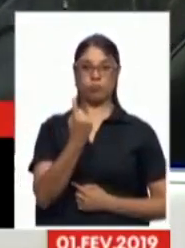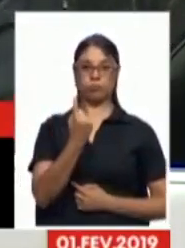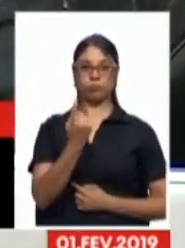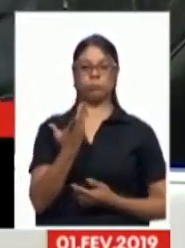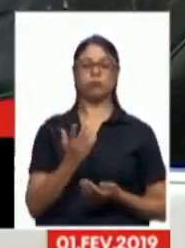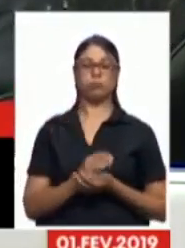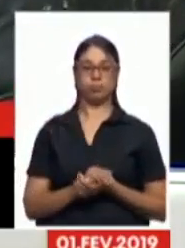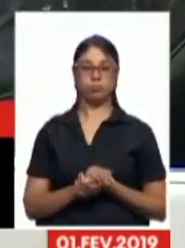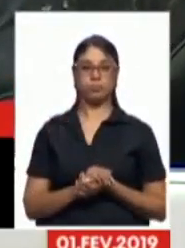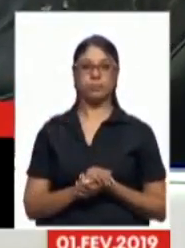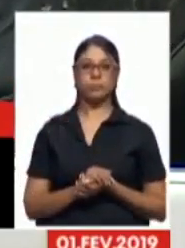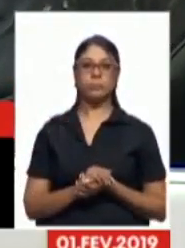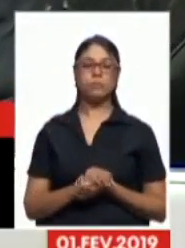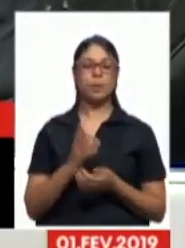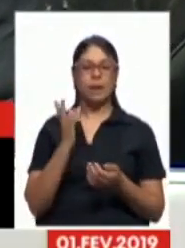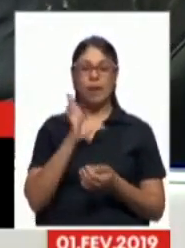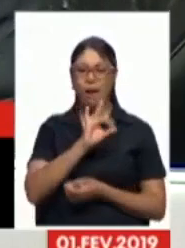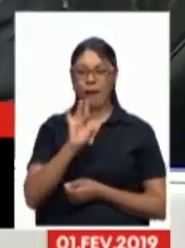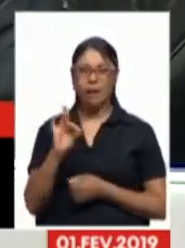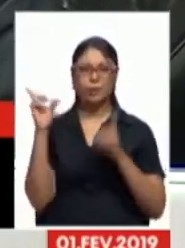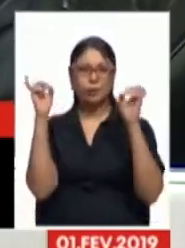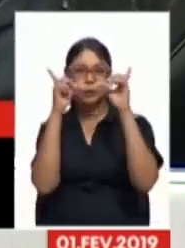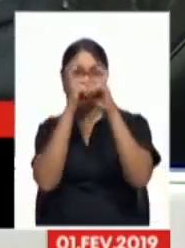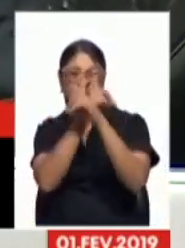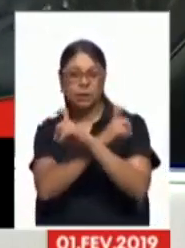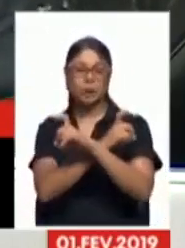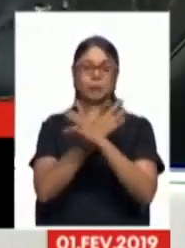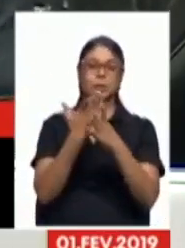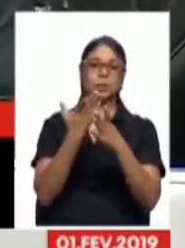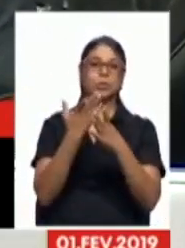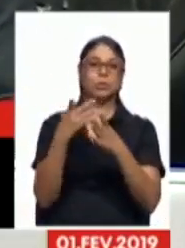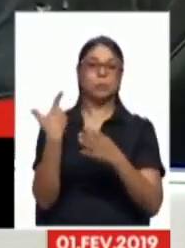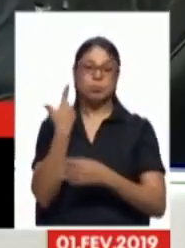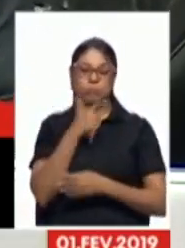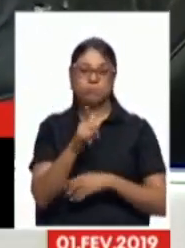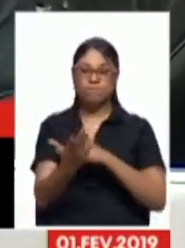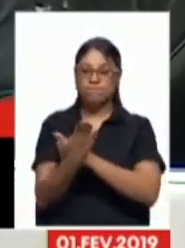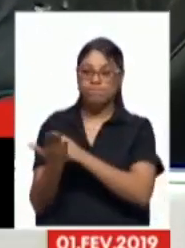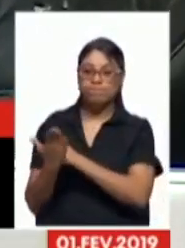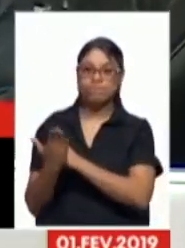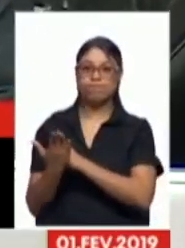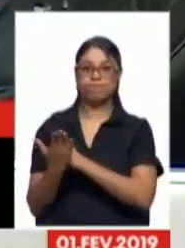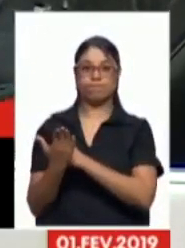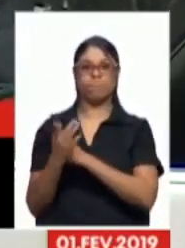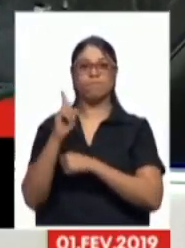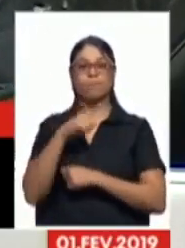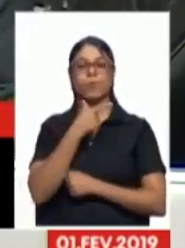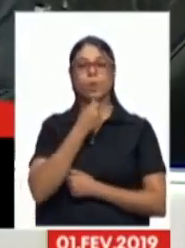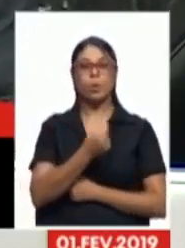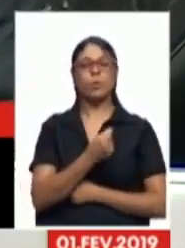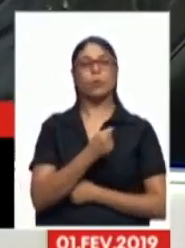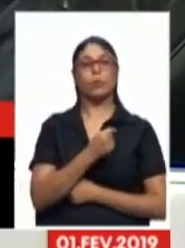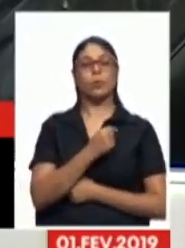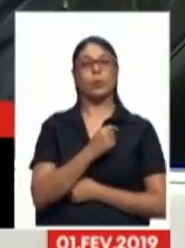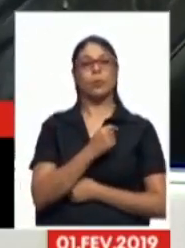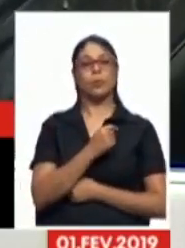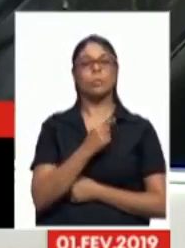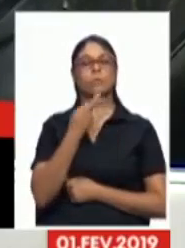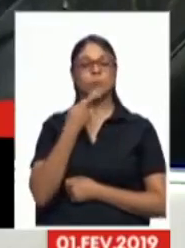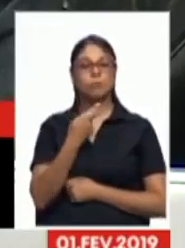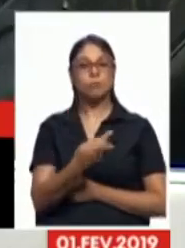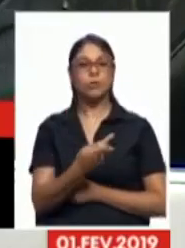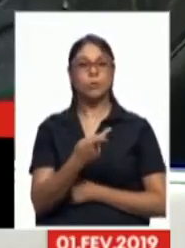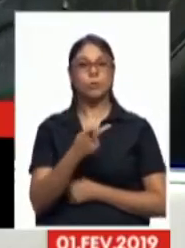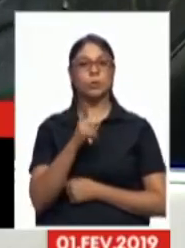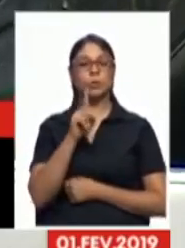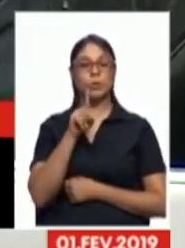turbulência, haveremos de nos socorrer do testemunho que o autor de Grande Sertão Veredas prestou sobre sua